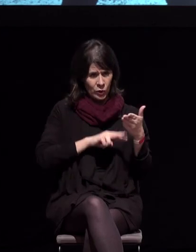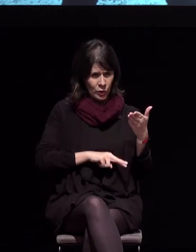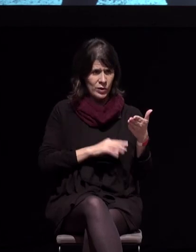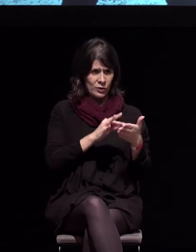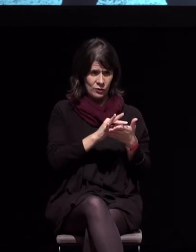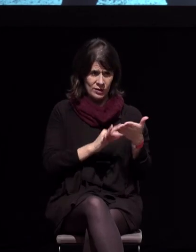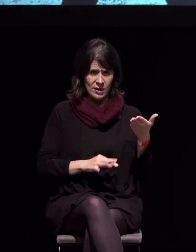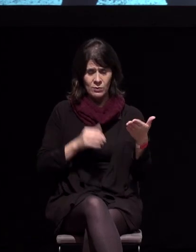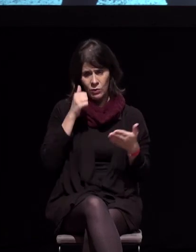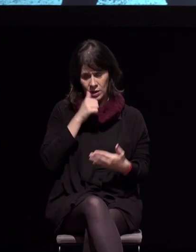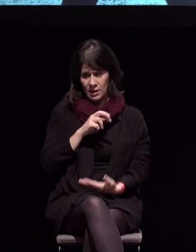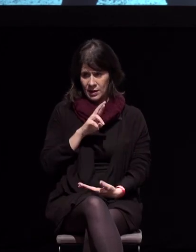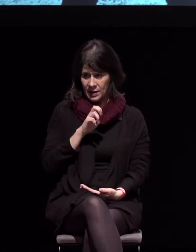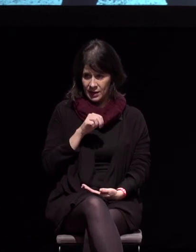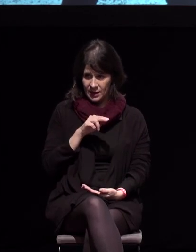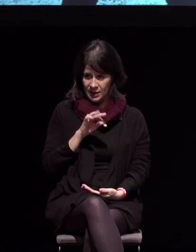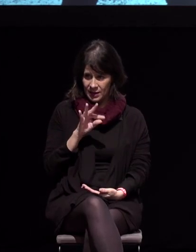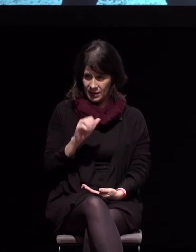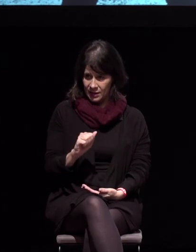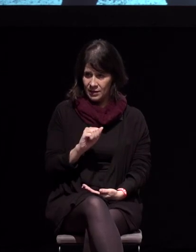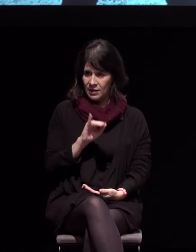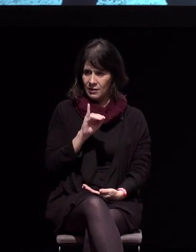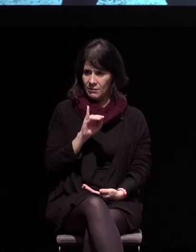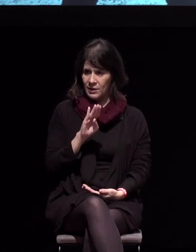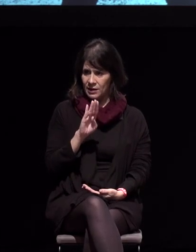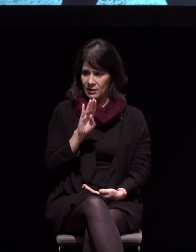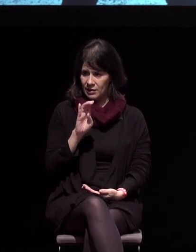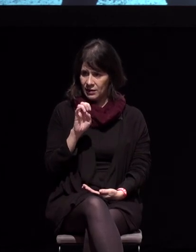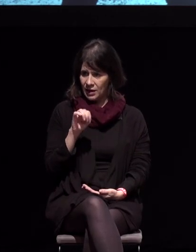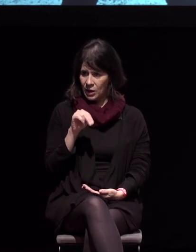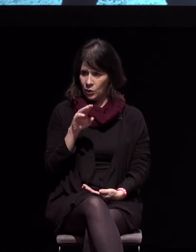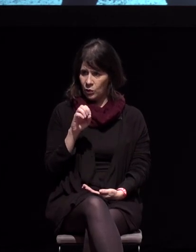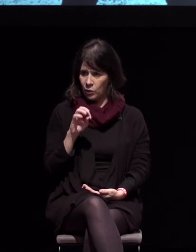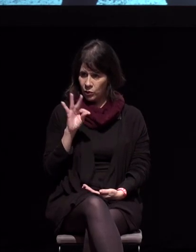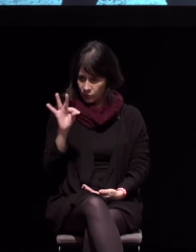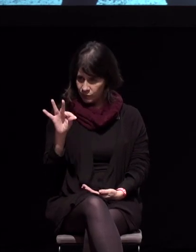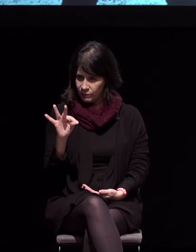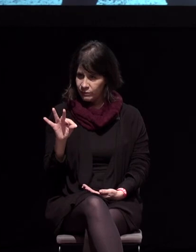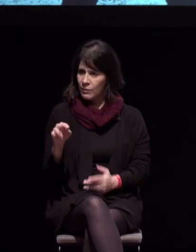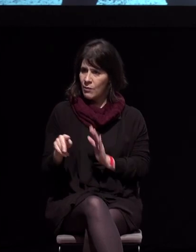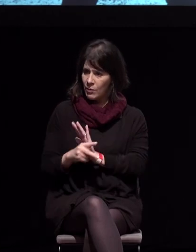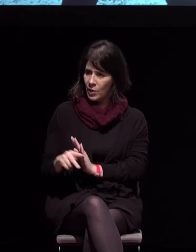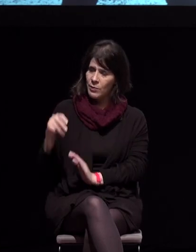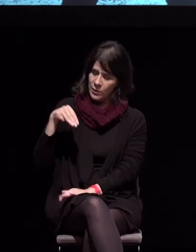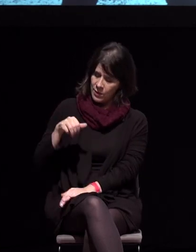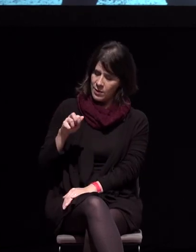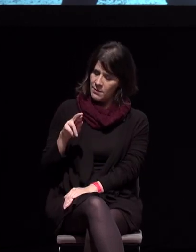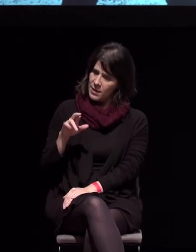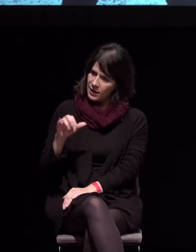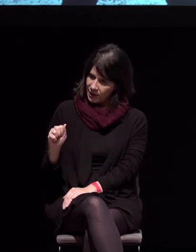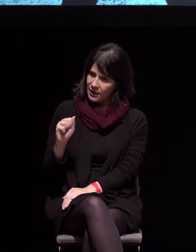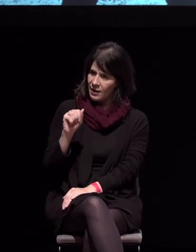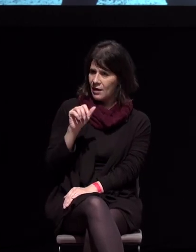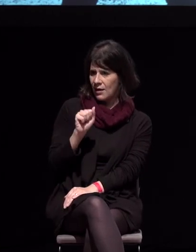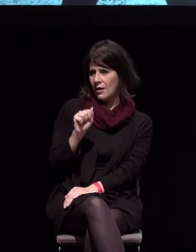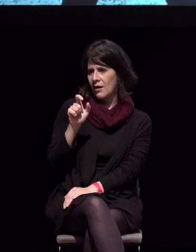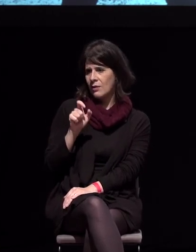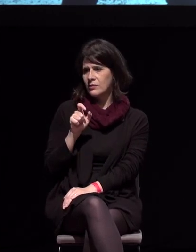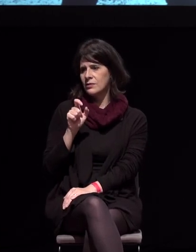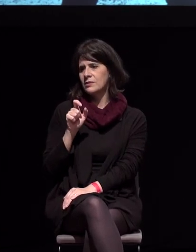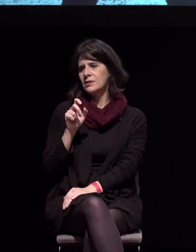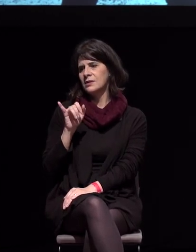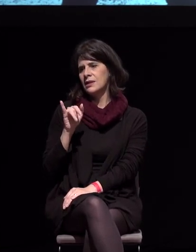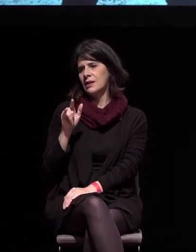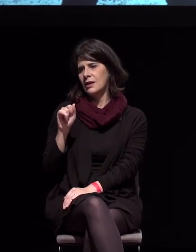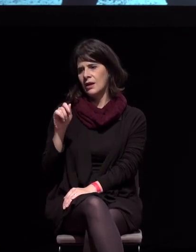do texto da Renata Bittencourt sobre a exposição de Maria Auxiliadora, e dizer, lógico, tanto Renata quanto